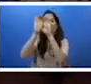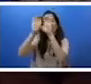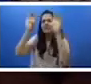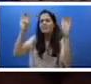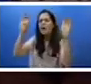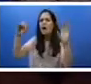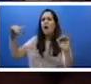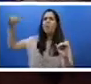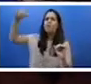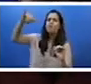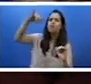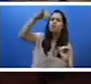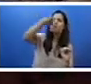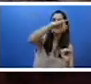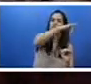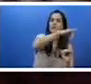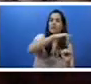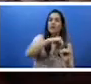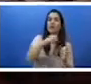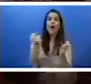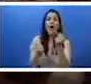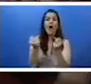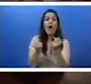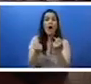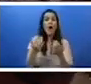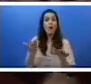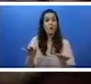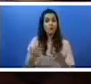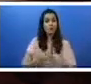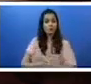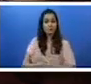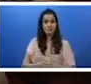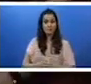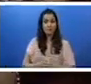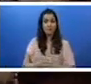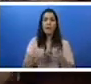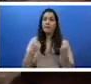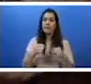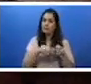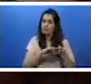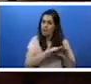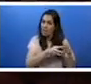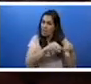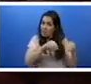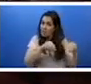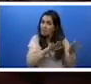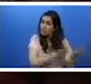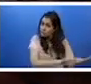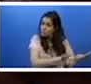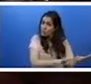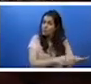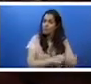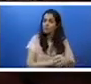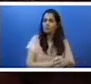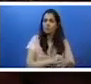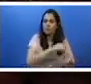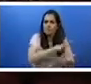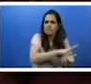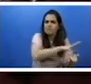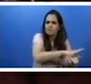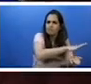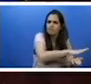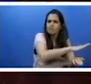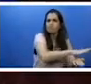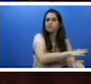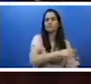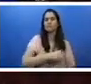ficam suspensos. E os carros? Os carros, eles precisam do chão, eles precisam de um atrito para eles poderem se